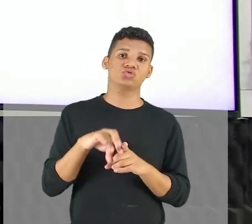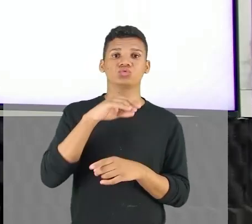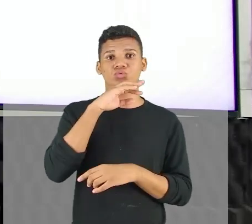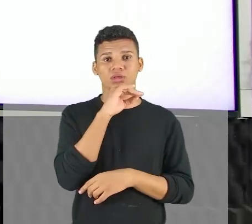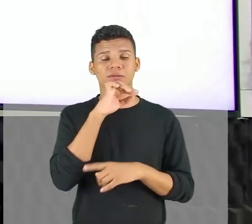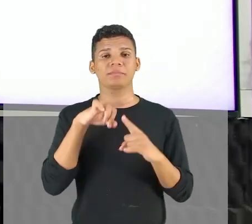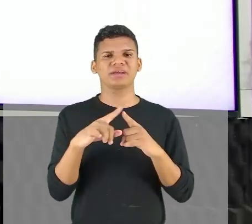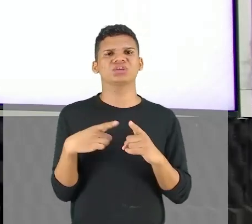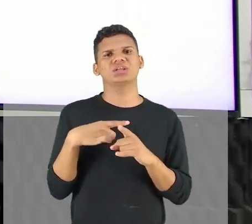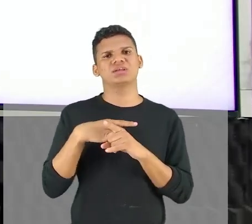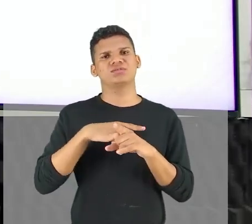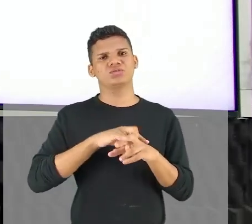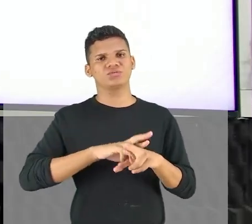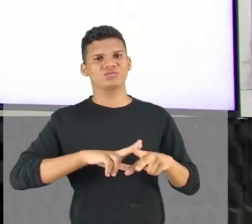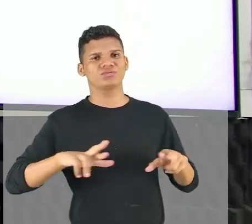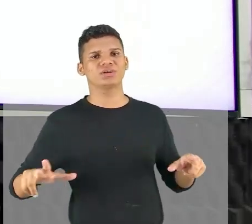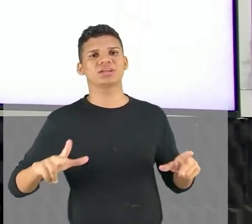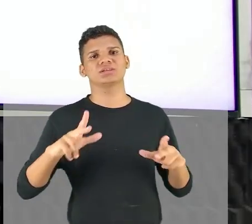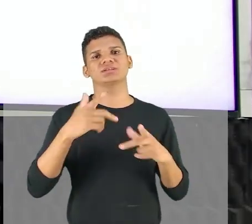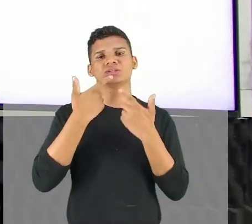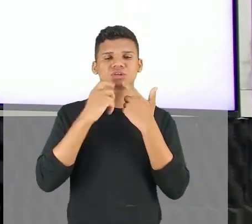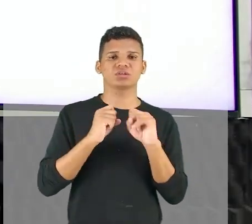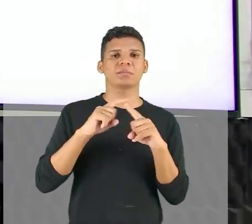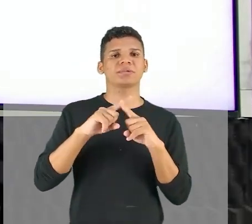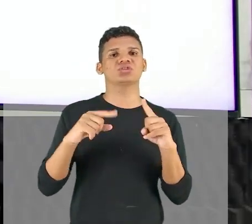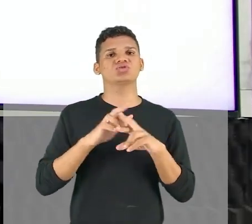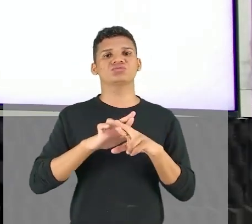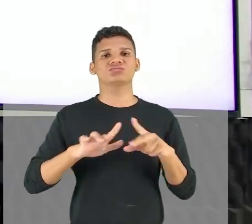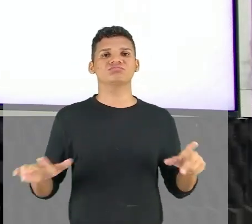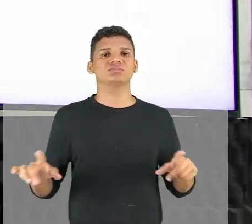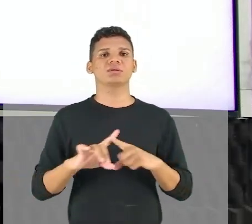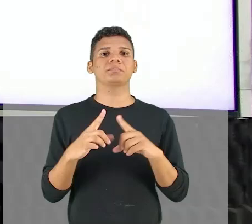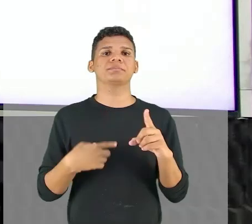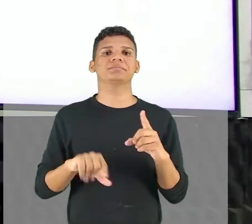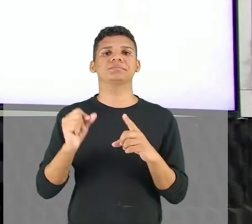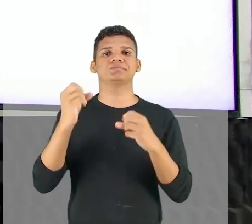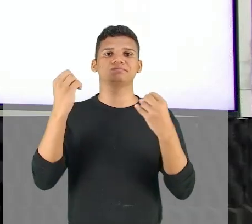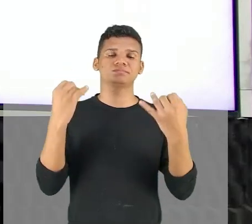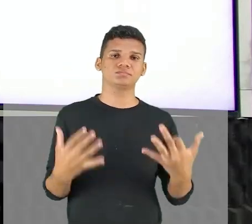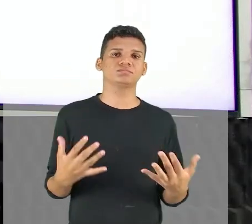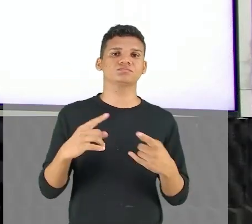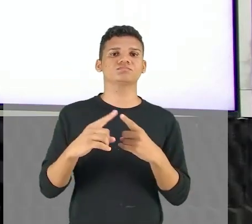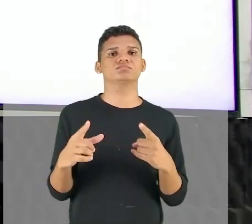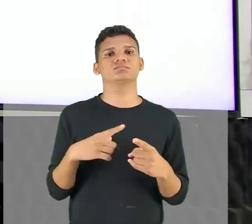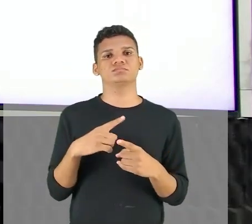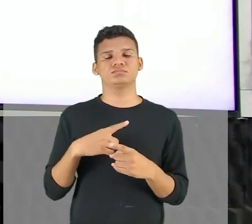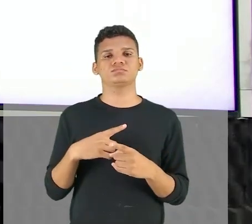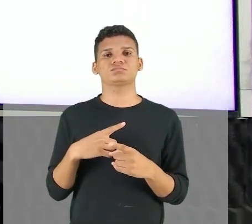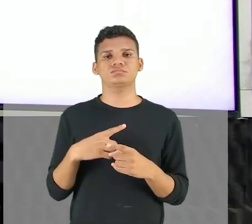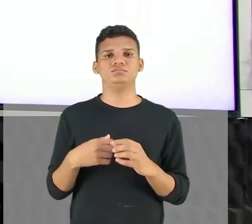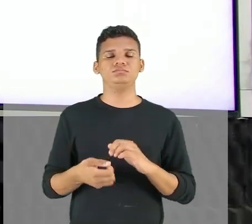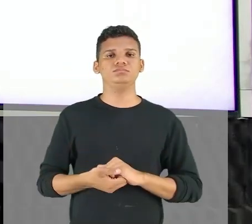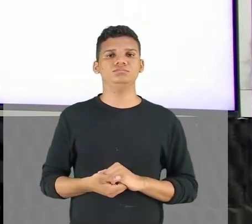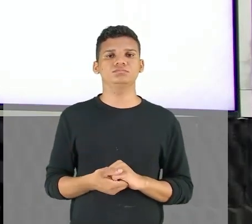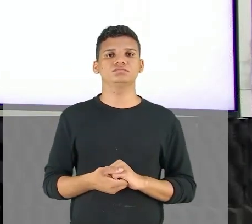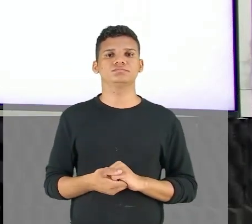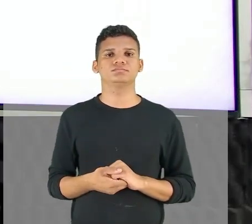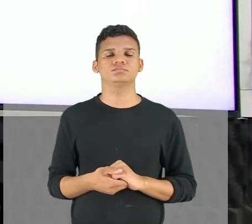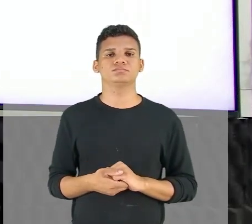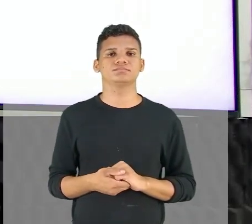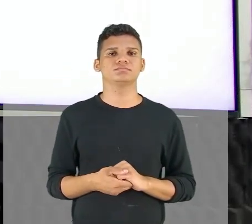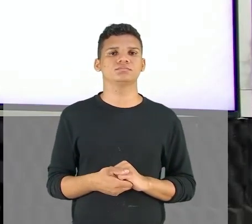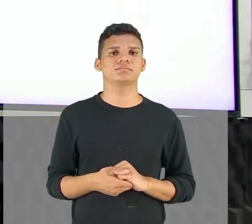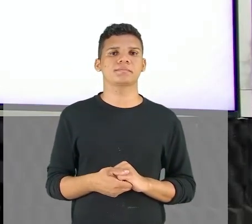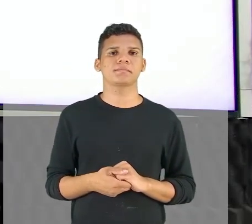a partir de diversas línguas, né, de diversos idiomas, e vai retroceder. Ele vai fazer uma genealogia.